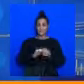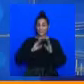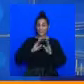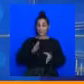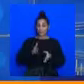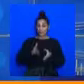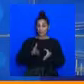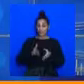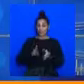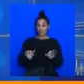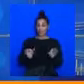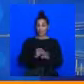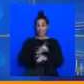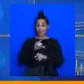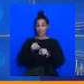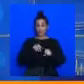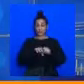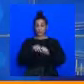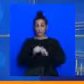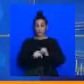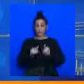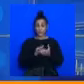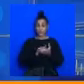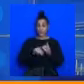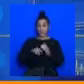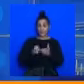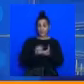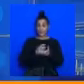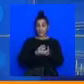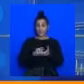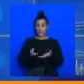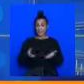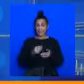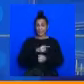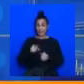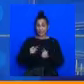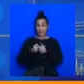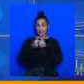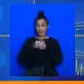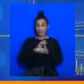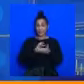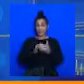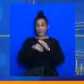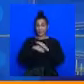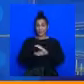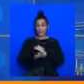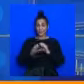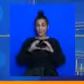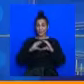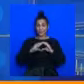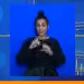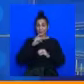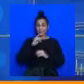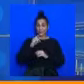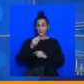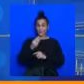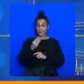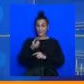Já foram realizados os sorteios do Super 7, da Mega Sena, da Quina. Agora você conferindo Lotomania. Bola verde,